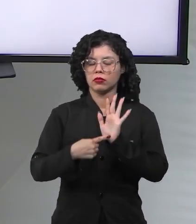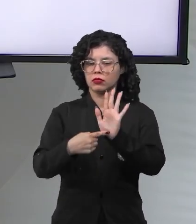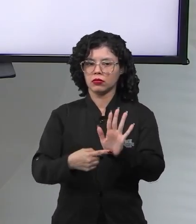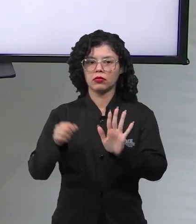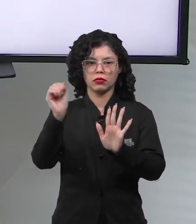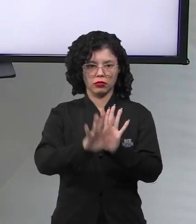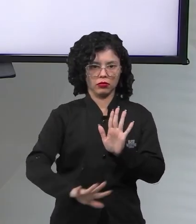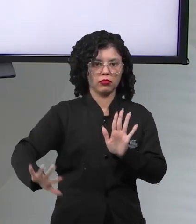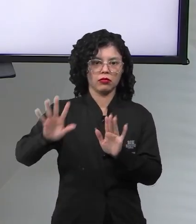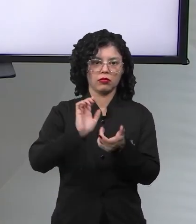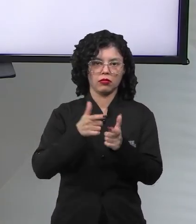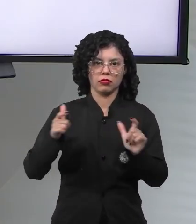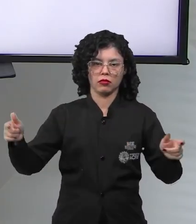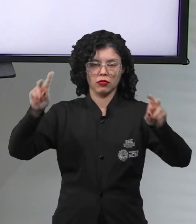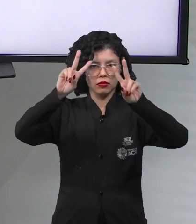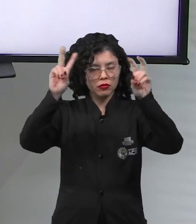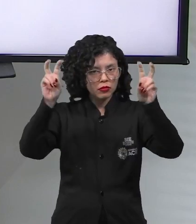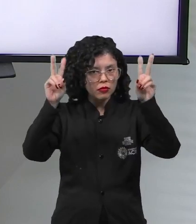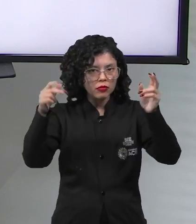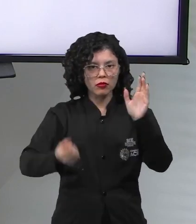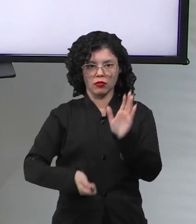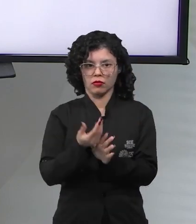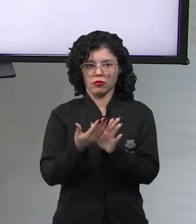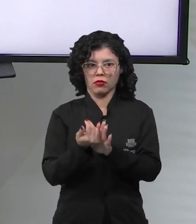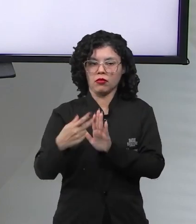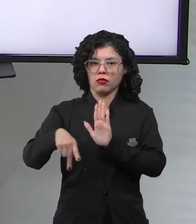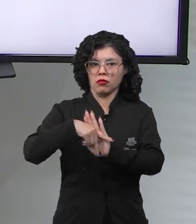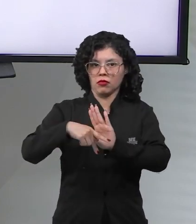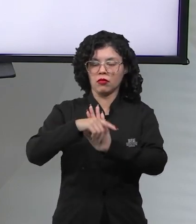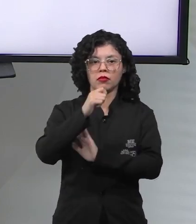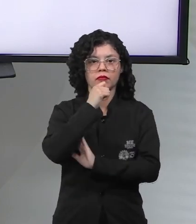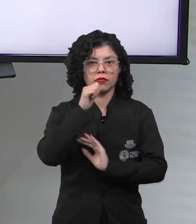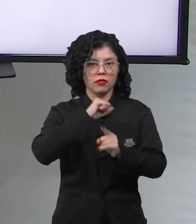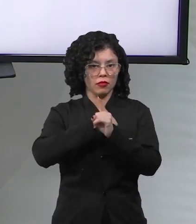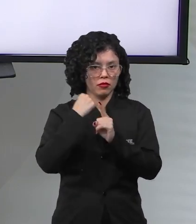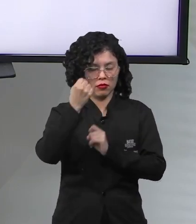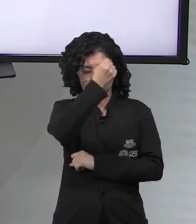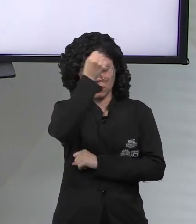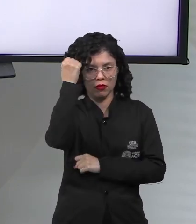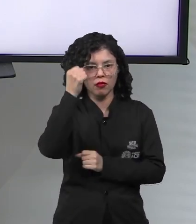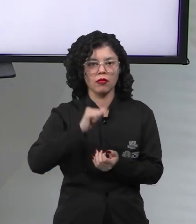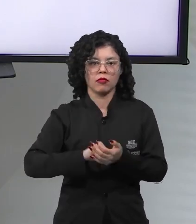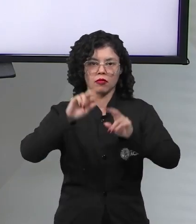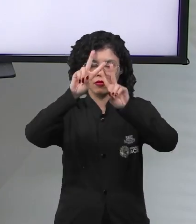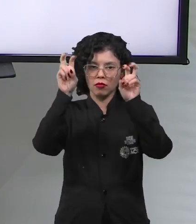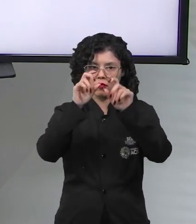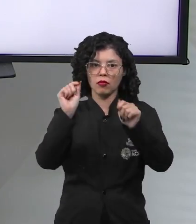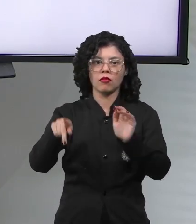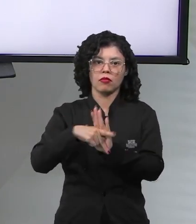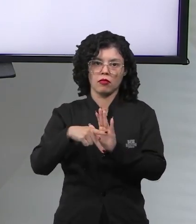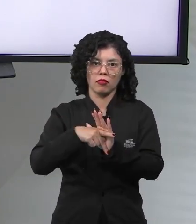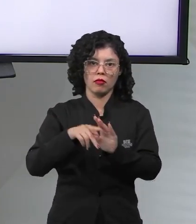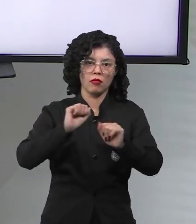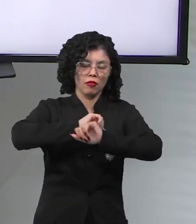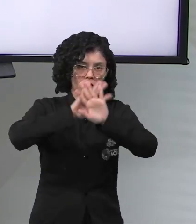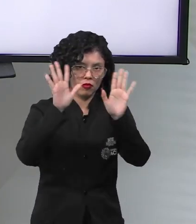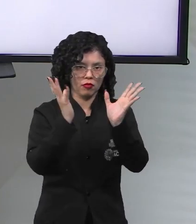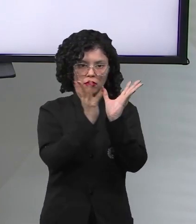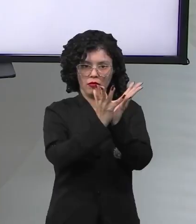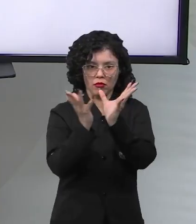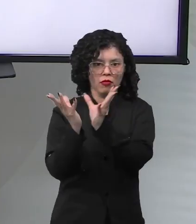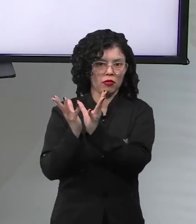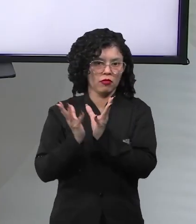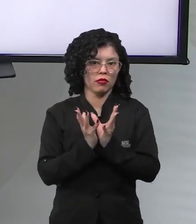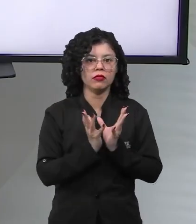mencionando grandes teorias existentes na sociologia, teorias inclusive clássicas